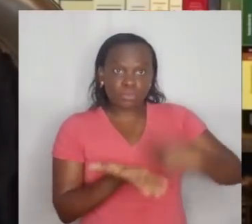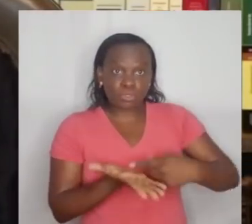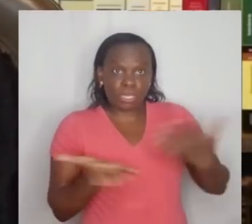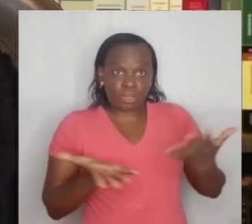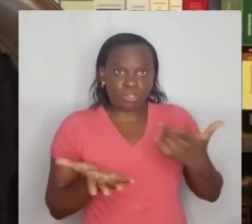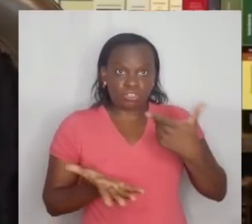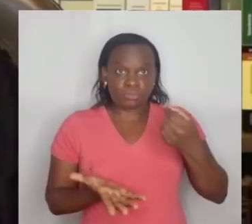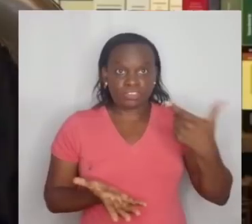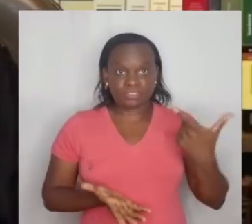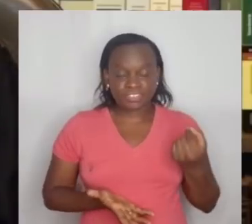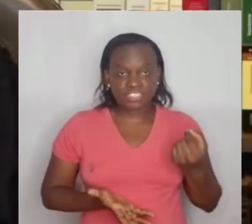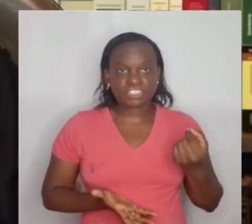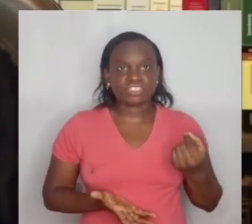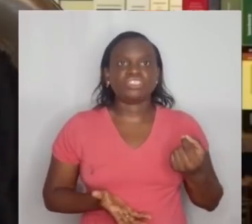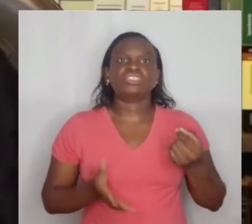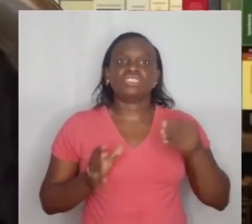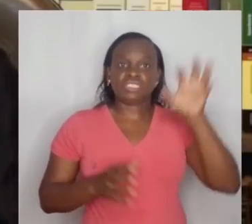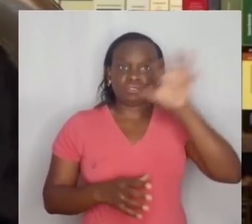para esse ano,